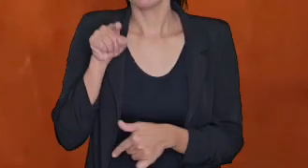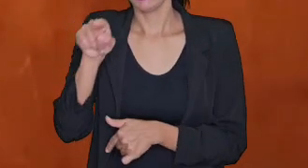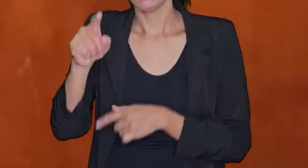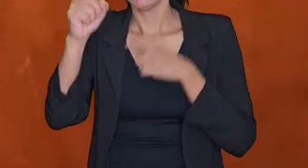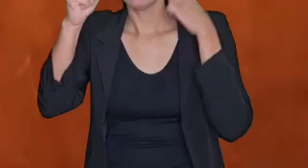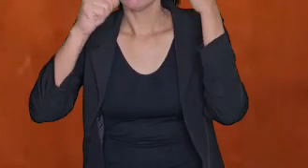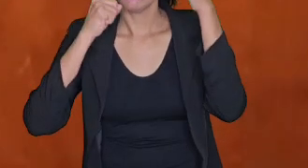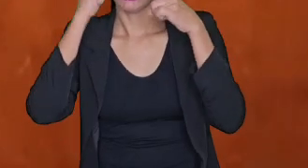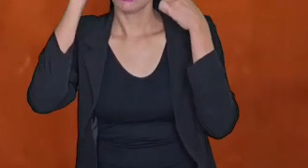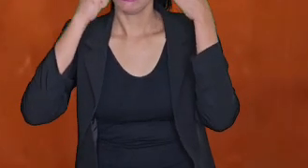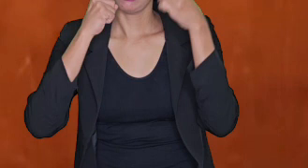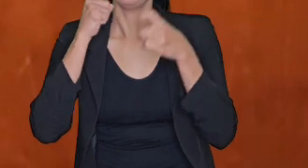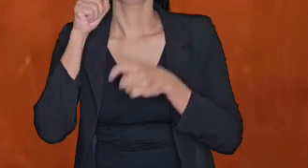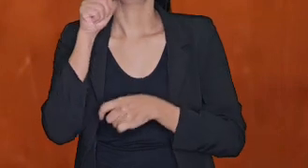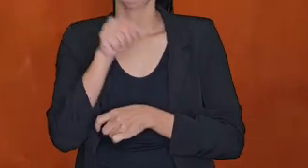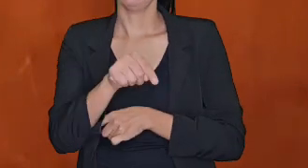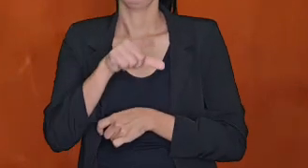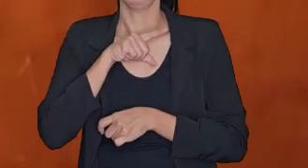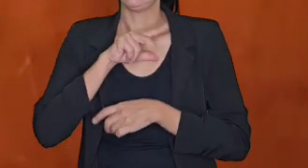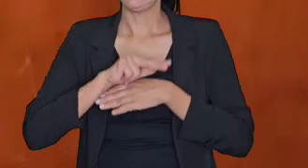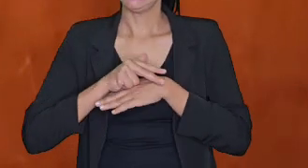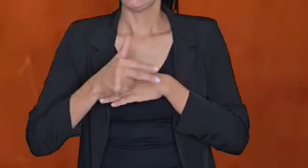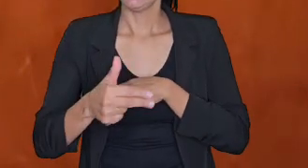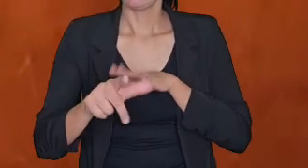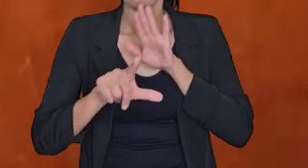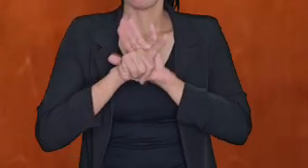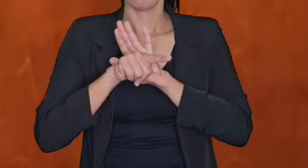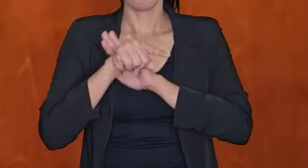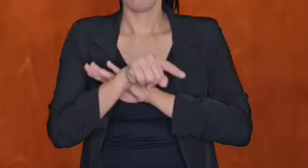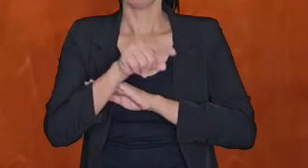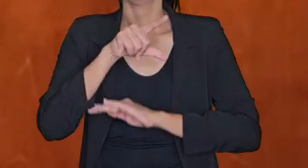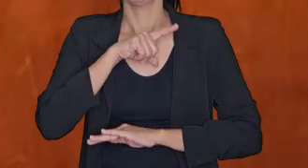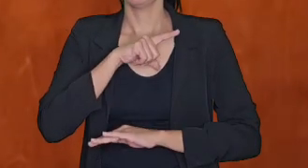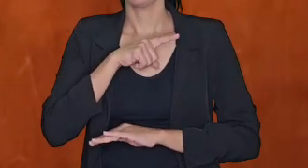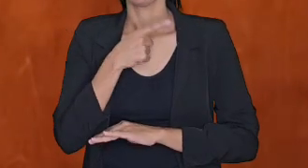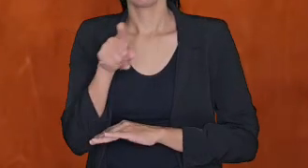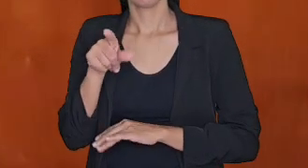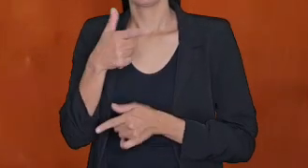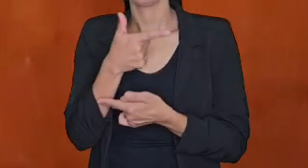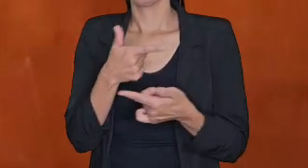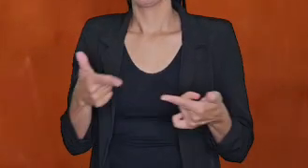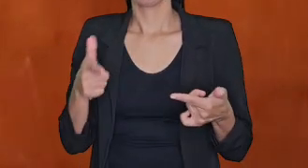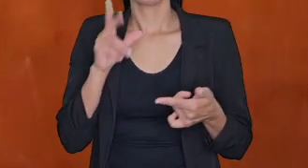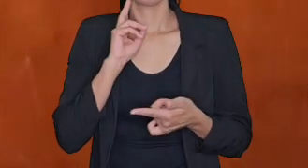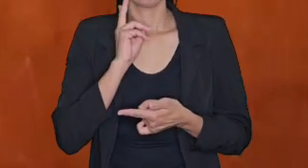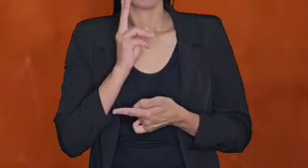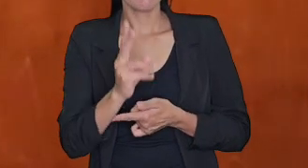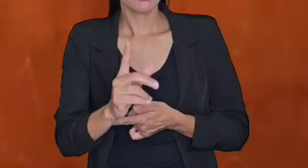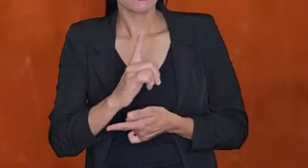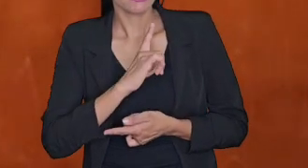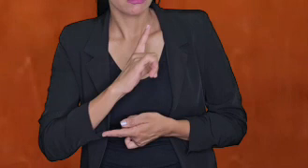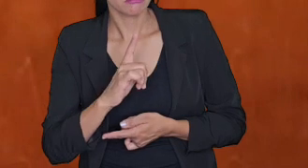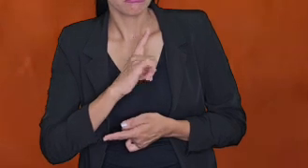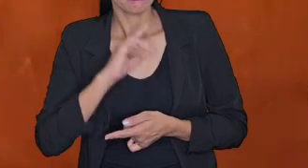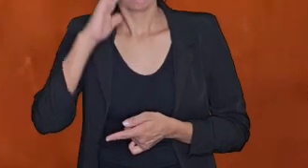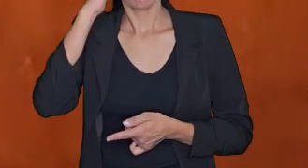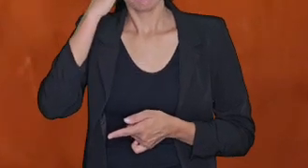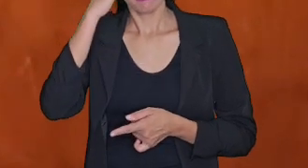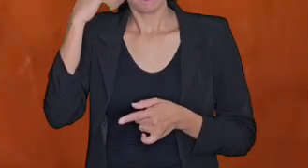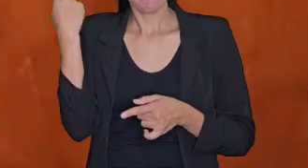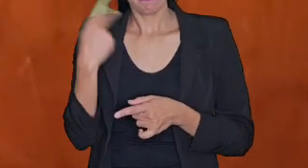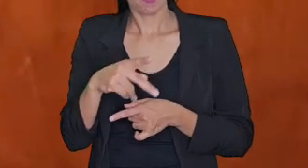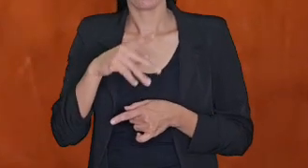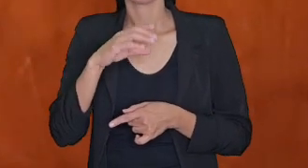só passando a questão prática aí, ele está preocupado com essa consequência legal e ele não